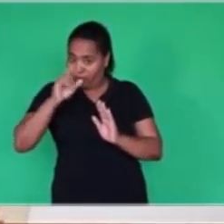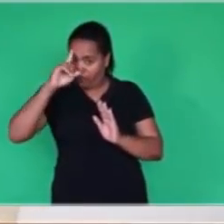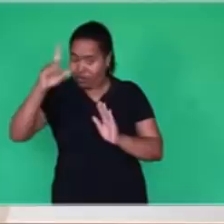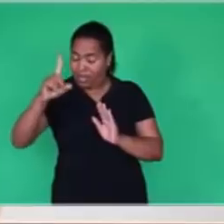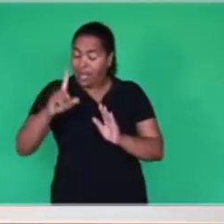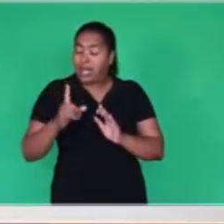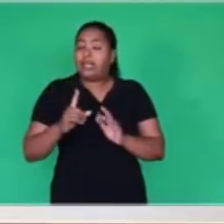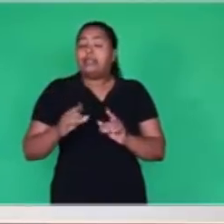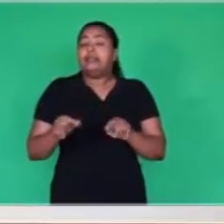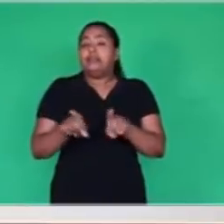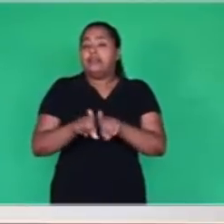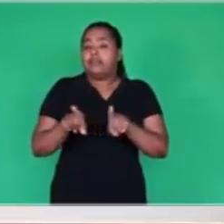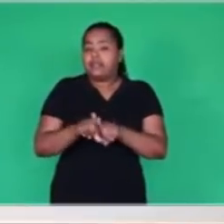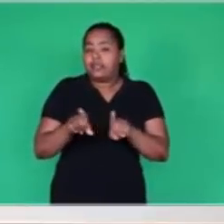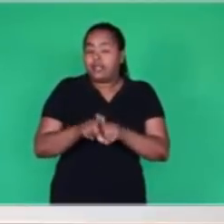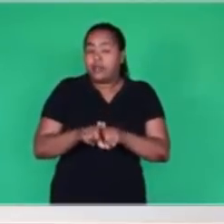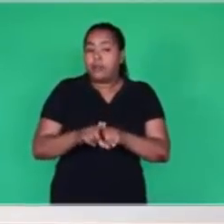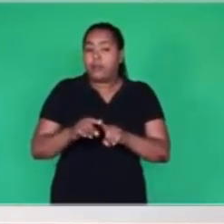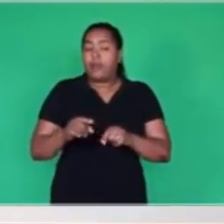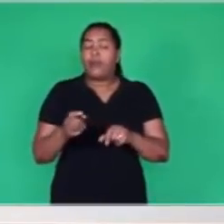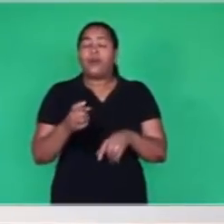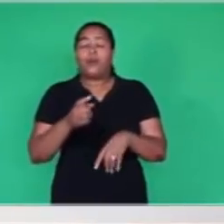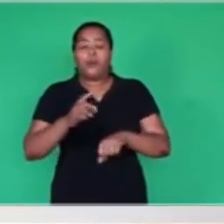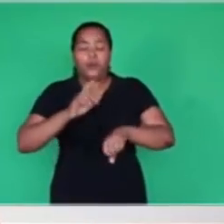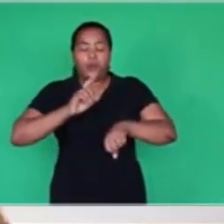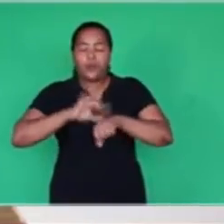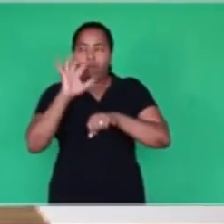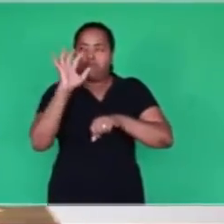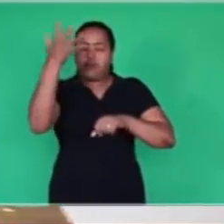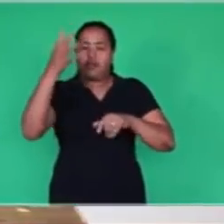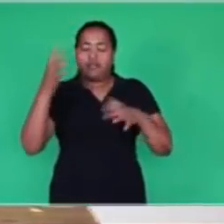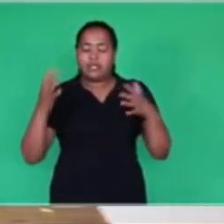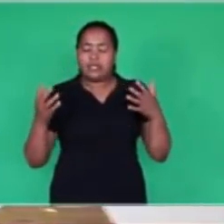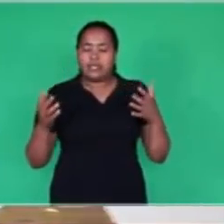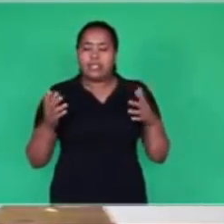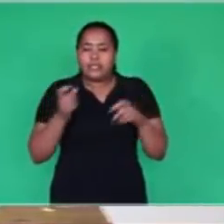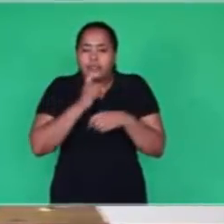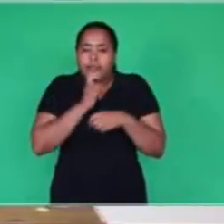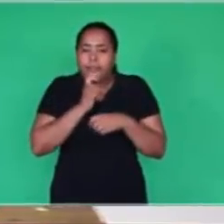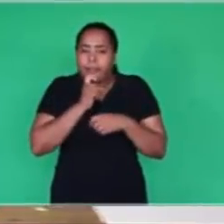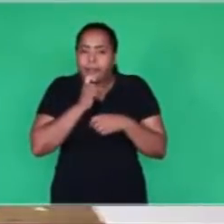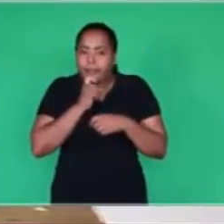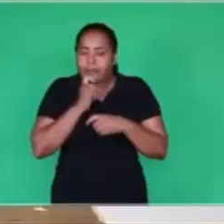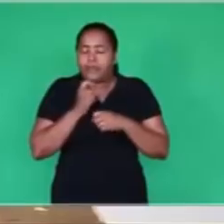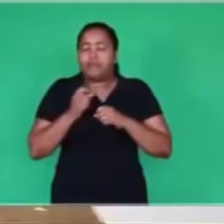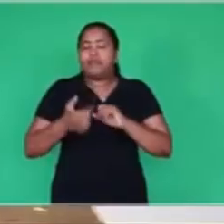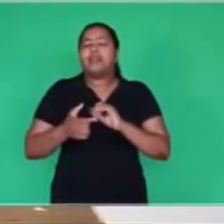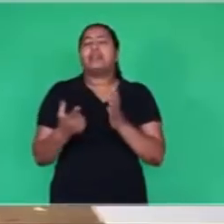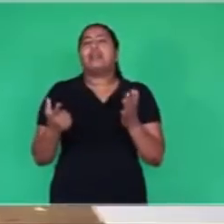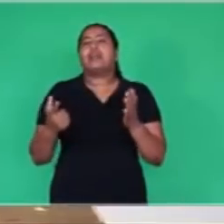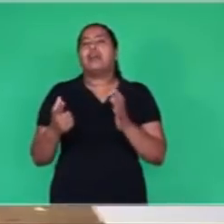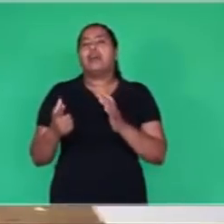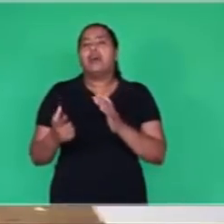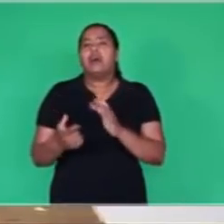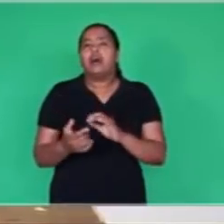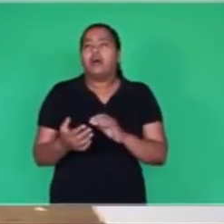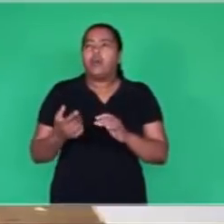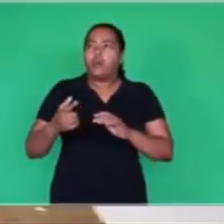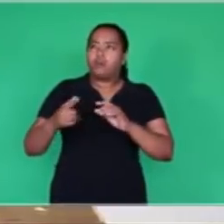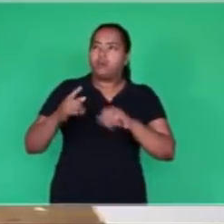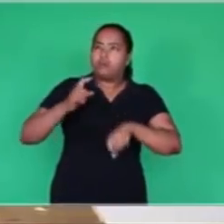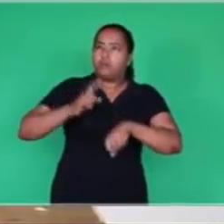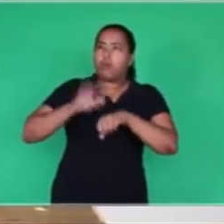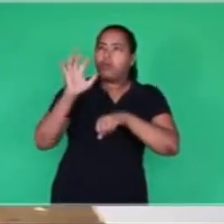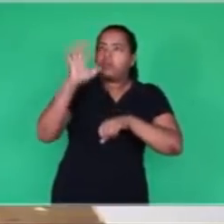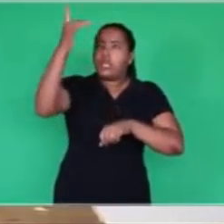nem no inverno, porque o inverno vai impedir muita coisa, por causa dos ventos frios, por causa da chuva.